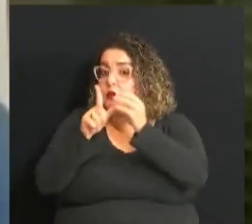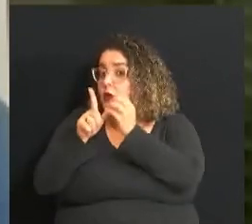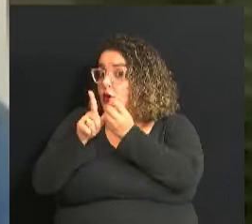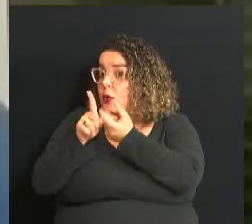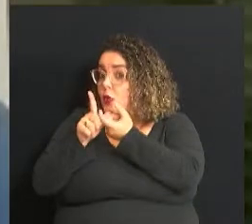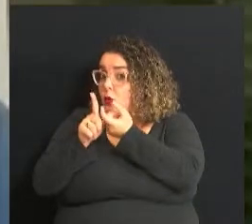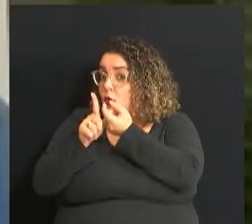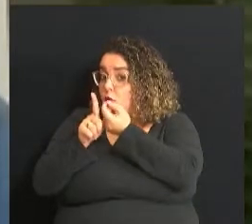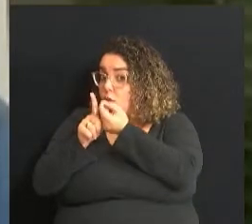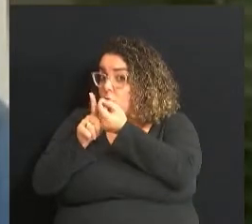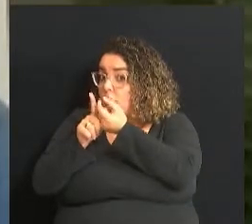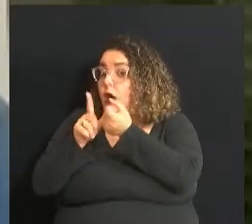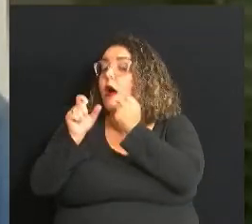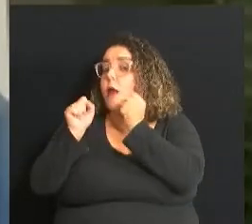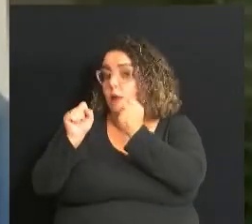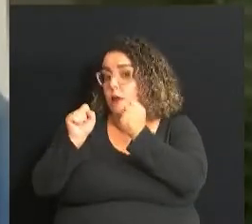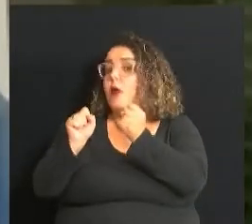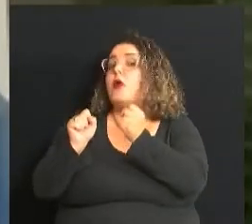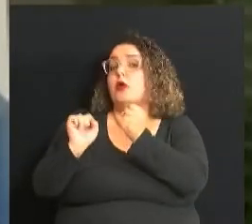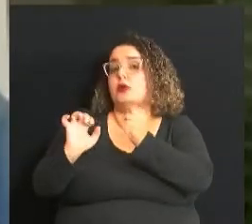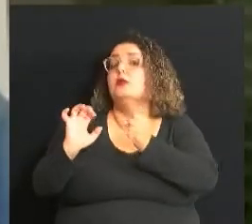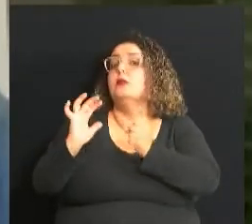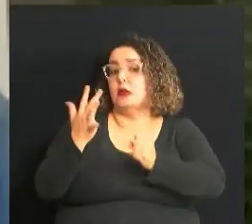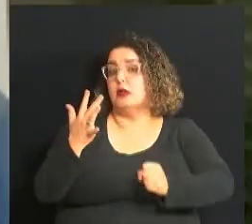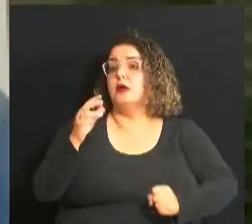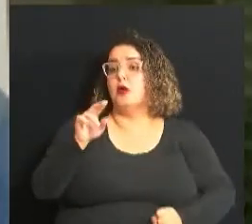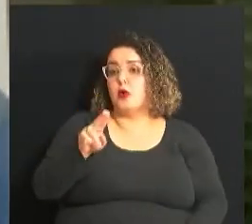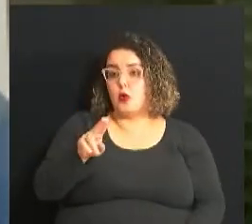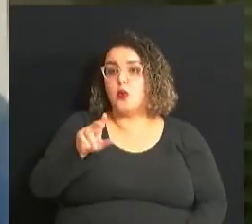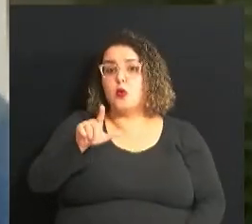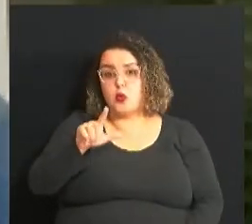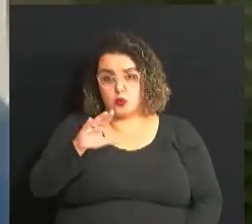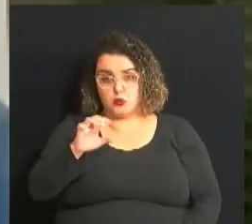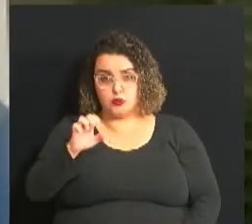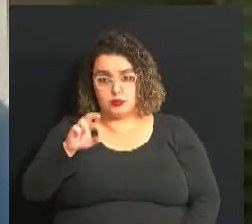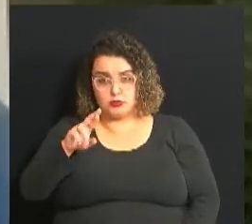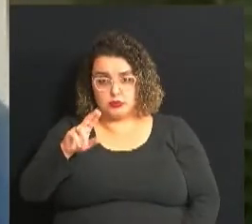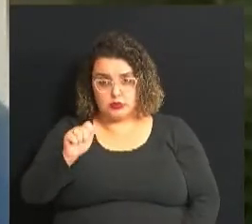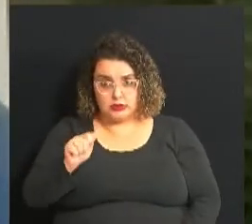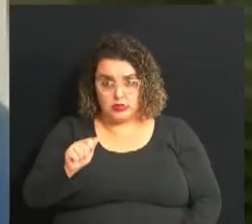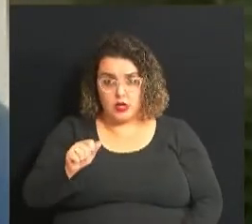pode aparecer com uma úlcera, ou uma verruga grande que não cura,